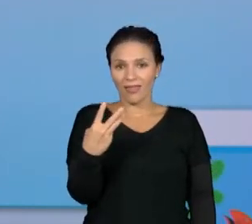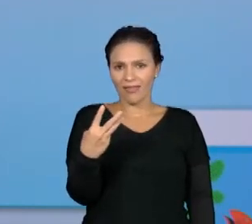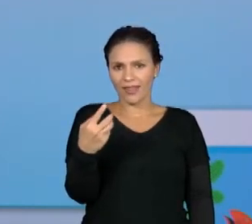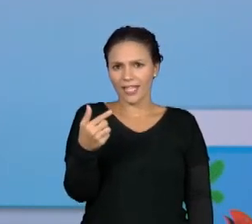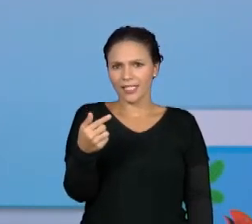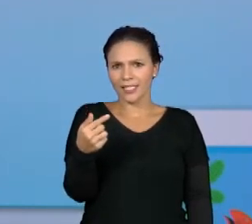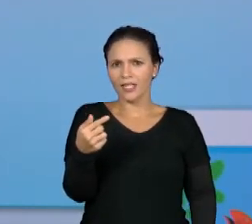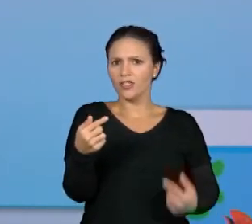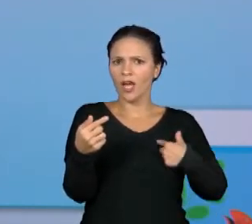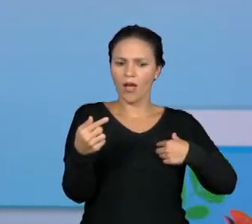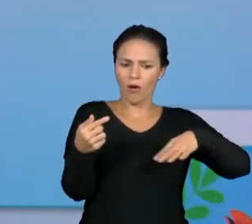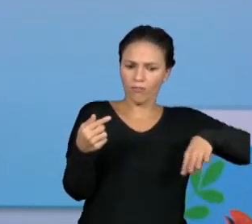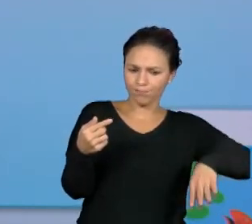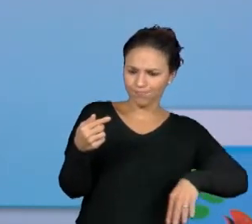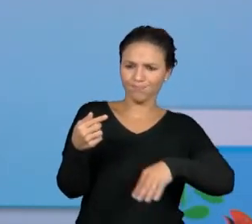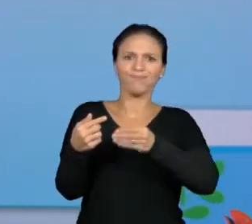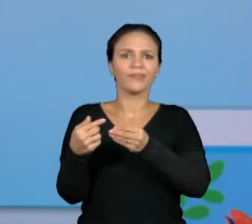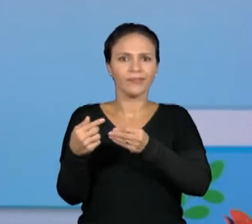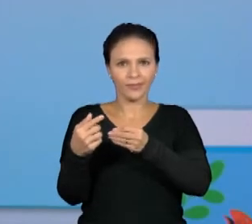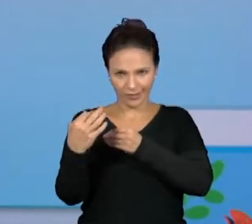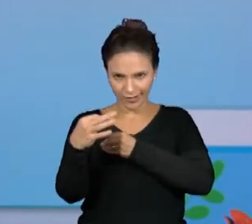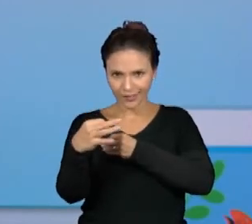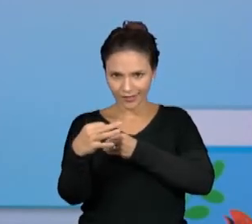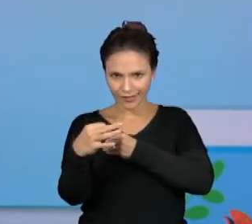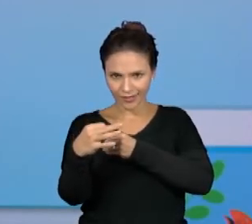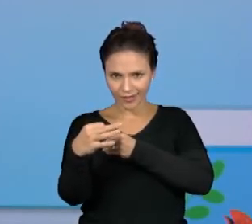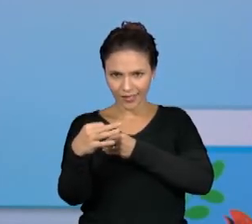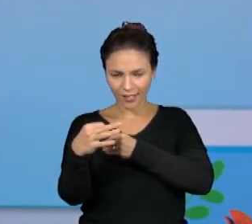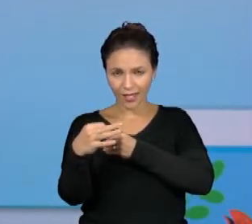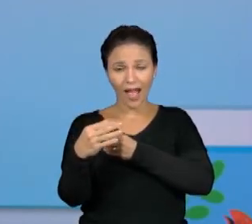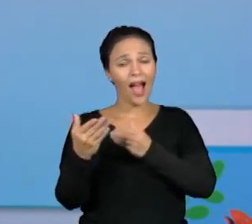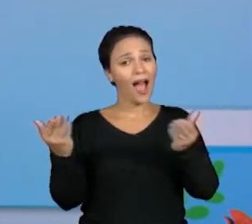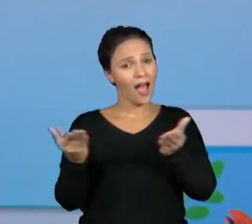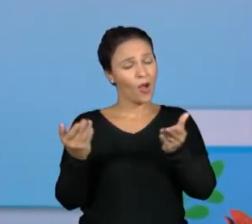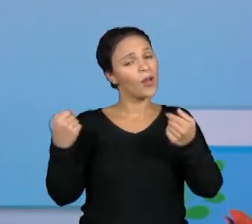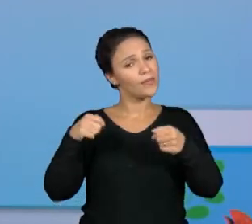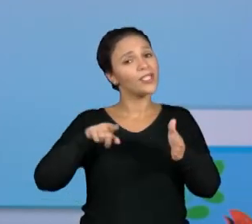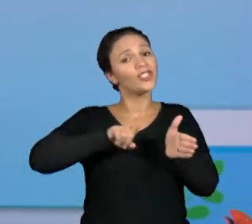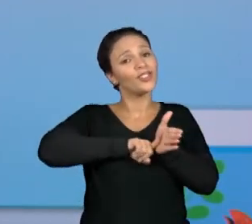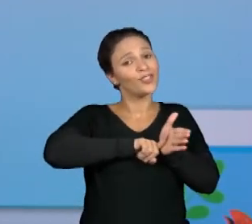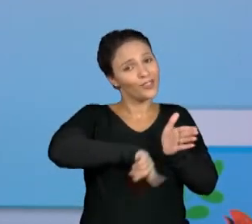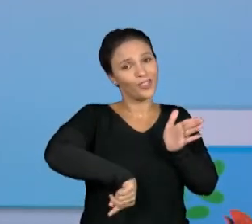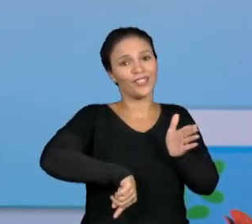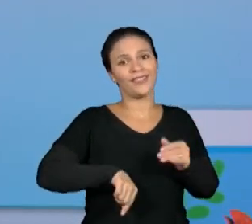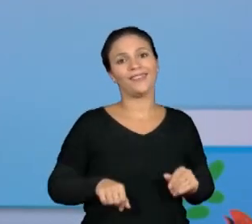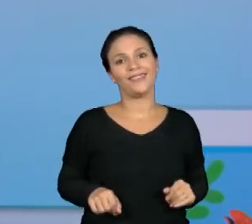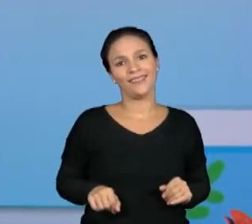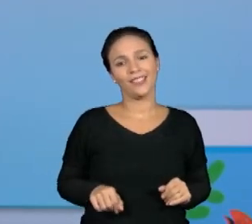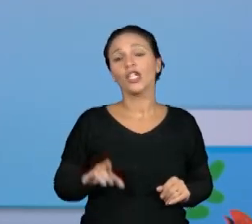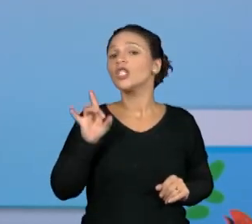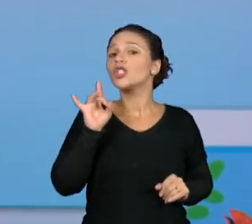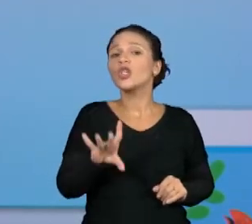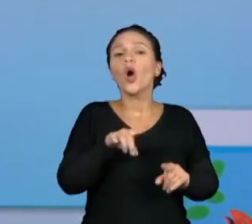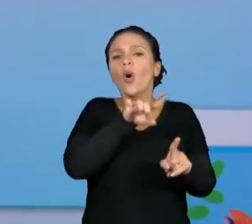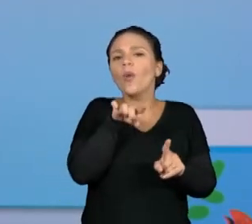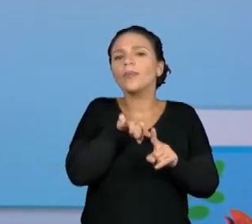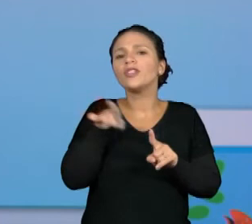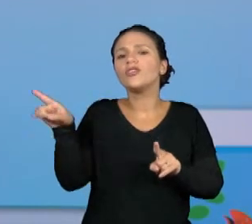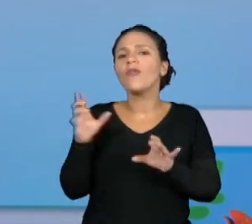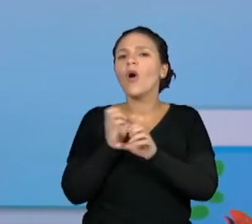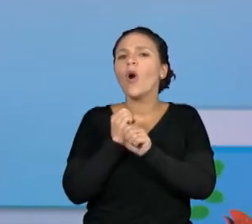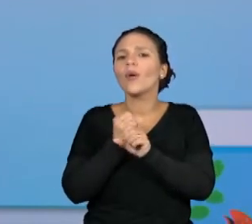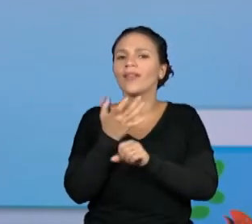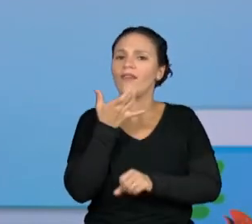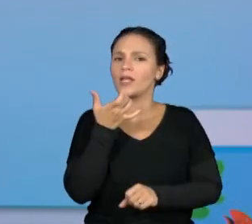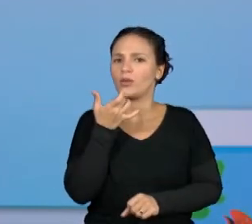a gente somou 3 no 37 para que ele se tornasse 40 e facilitasse o meu cálculo.